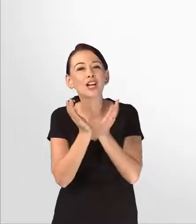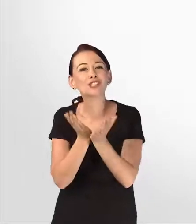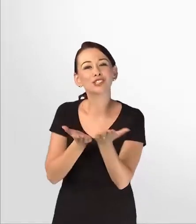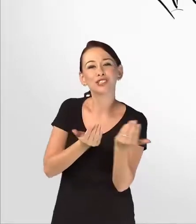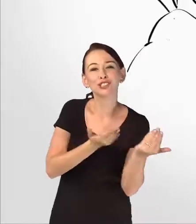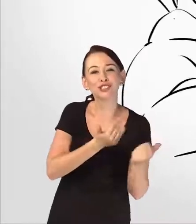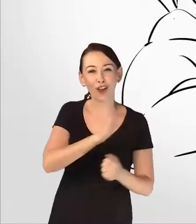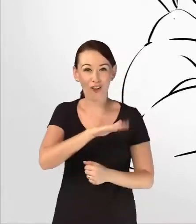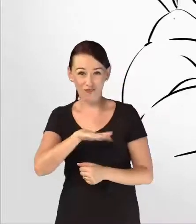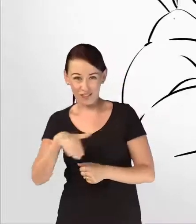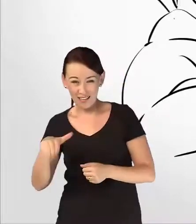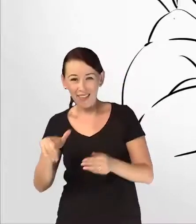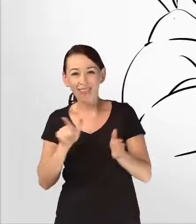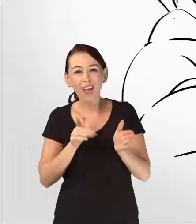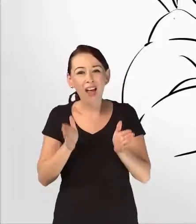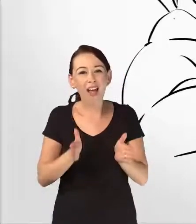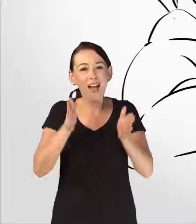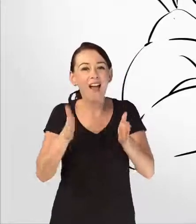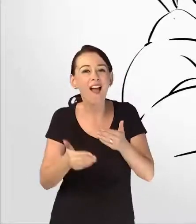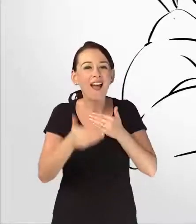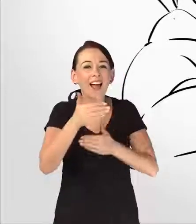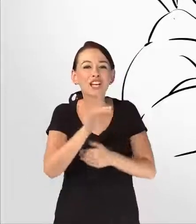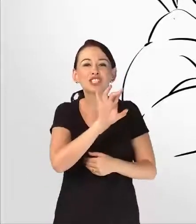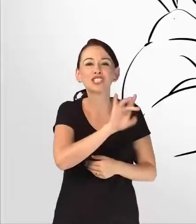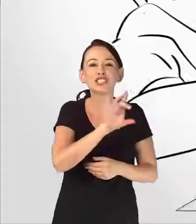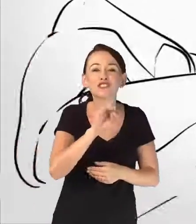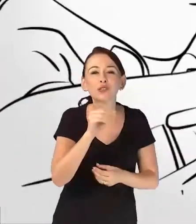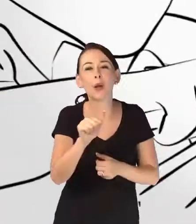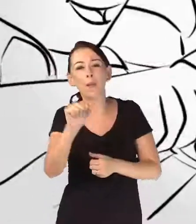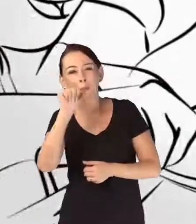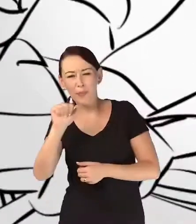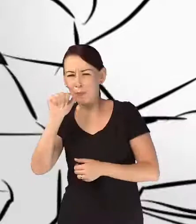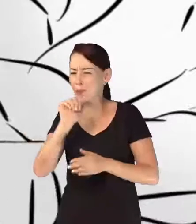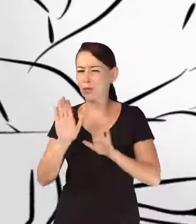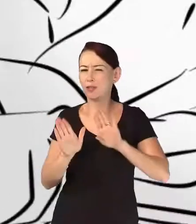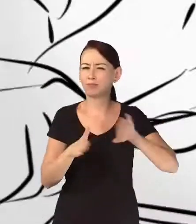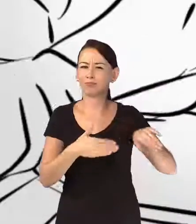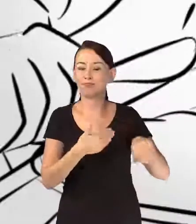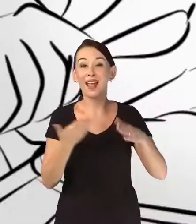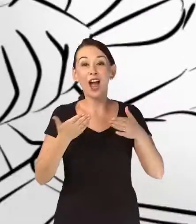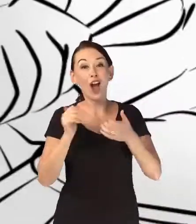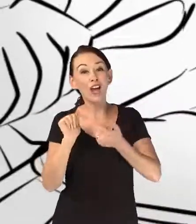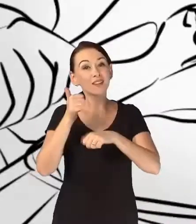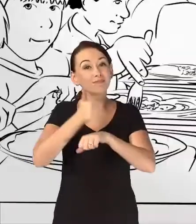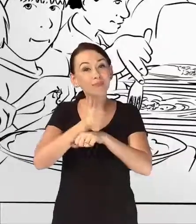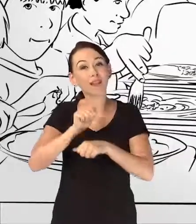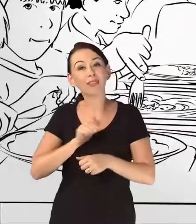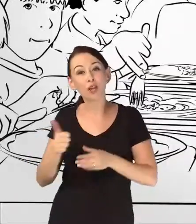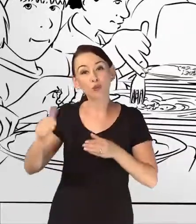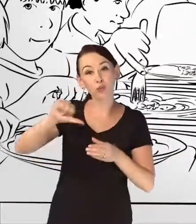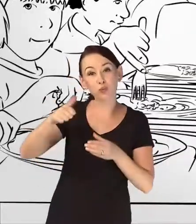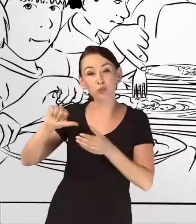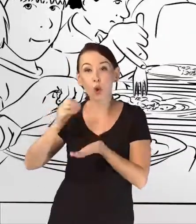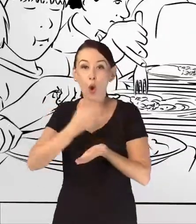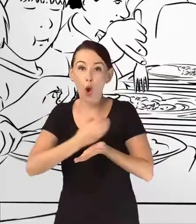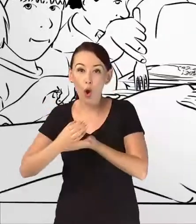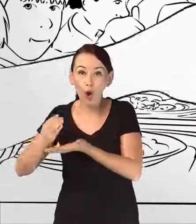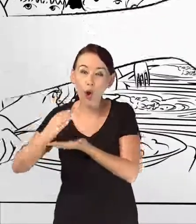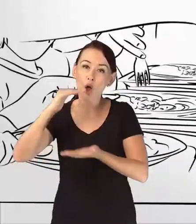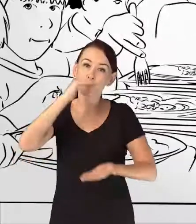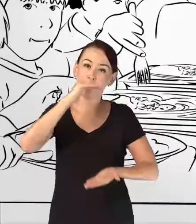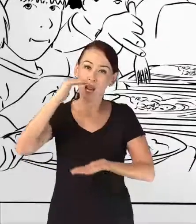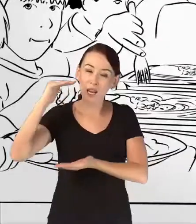Nos lanches dos programas infanto-juvenis, as caixas individuais de bebidas deram lugar às